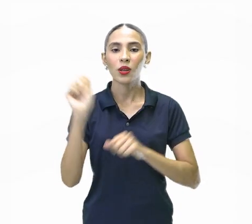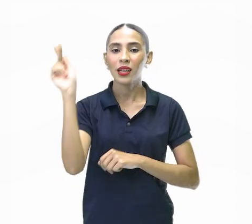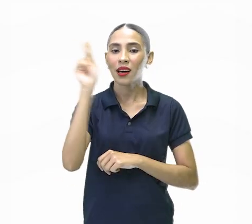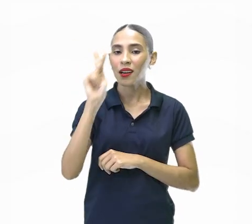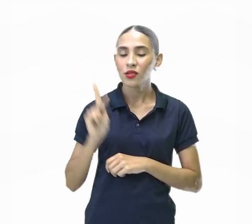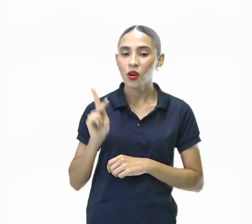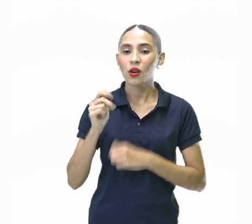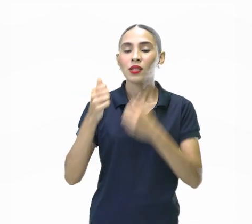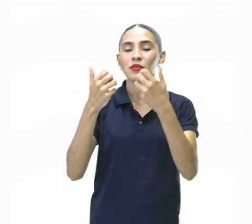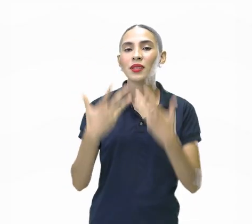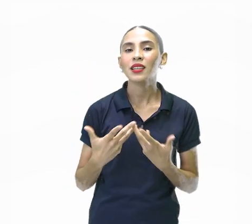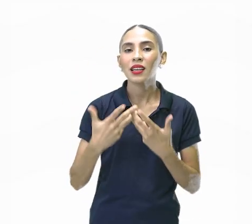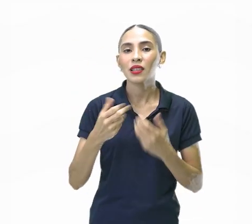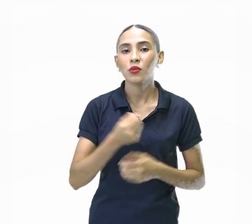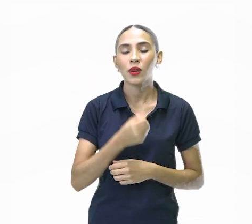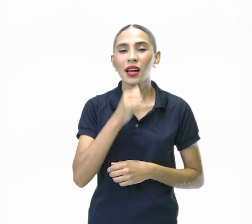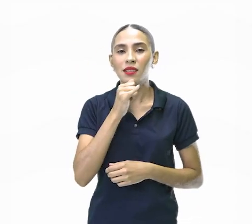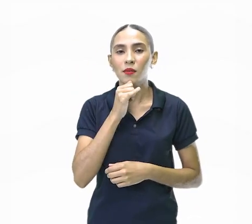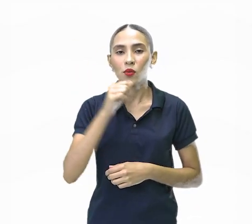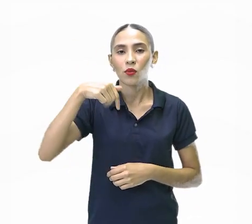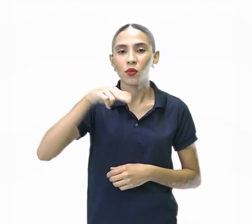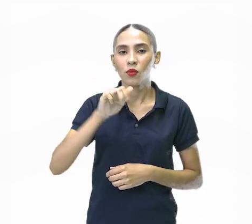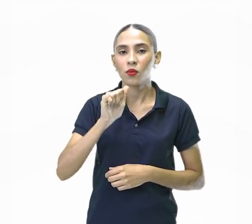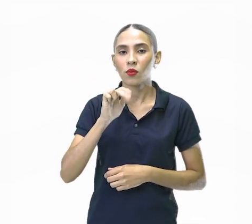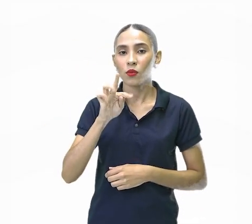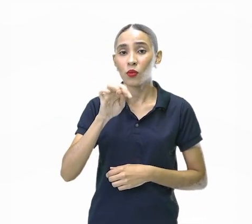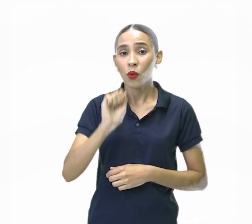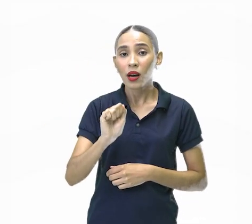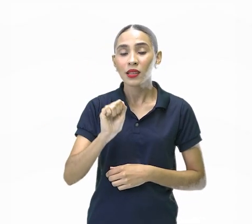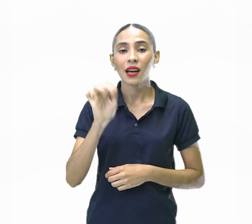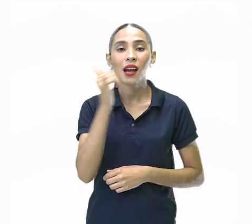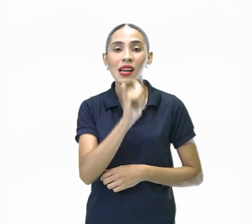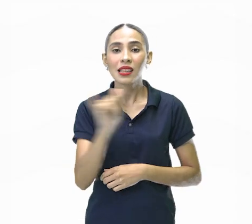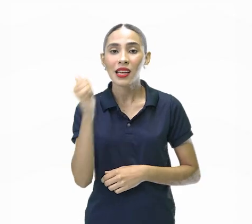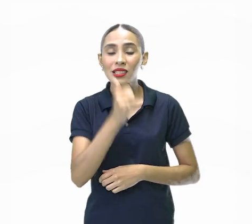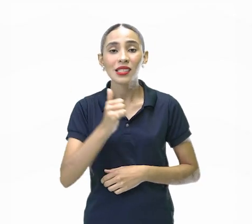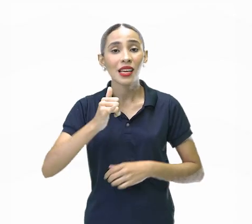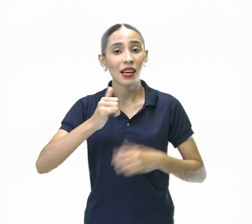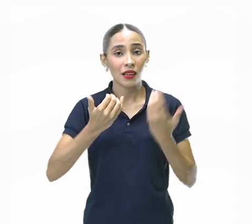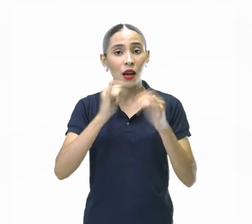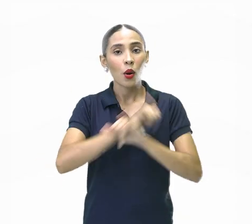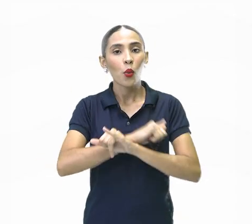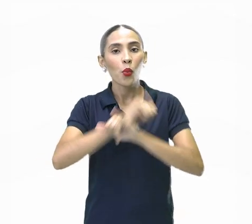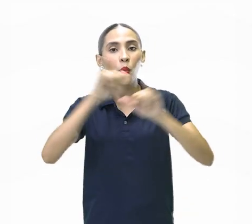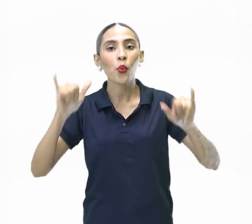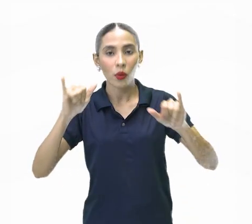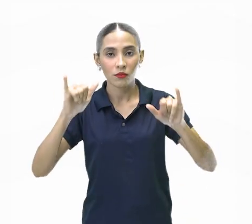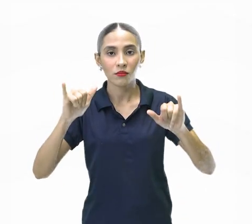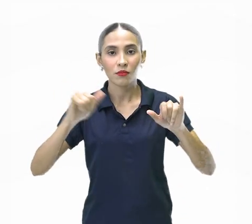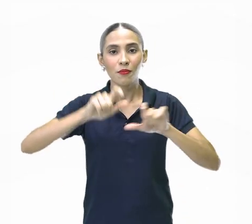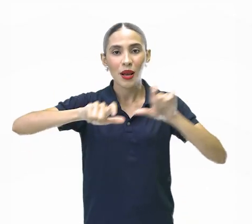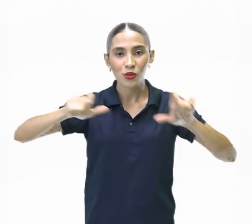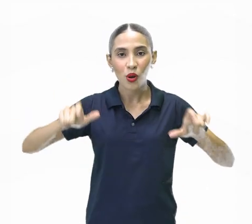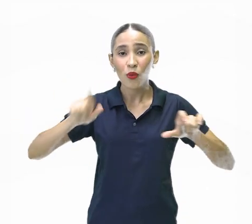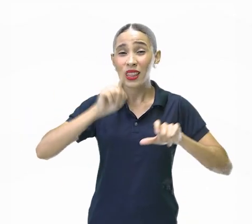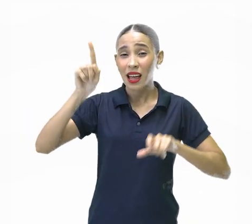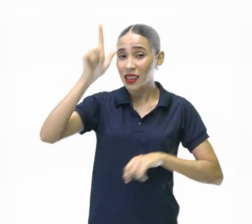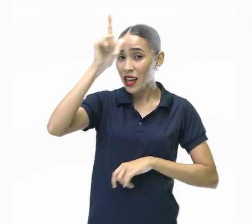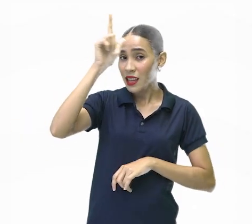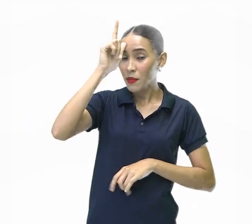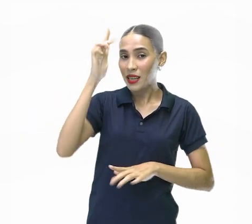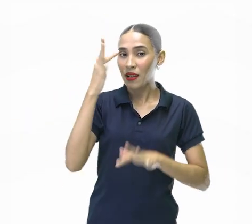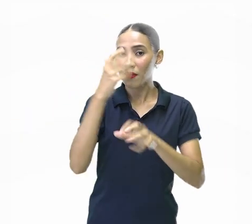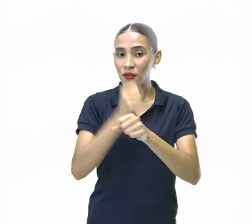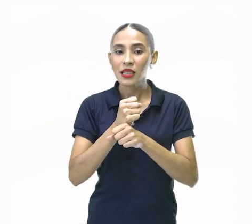aí falando da quanta de energia, comunicou aos membros da Sociedade Alemã de Física